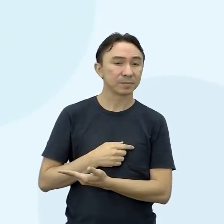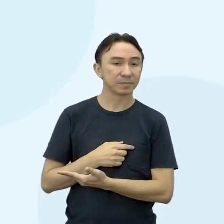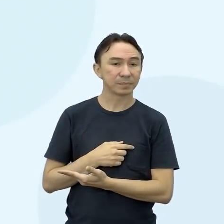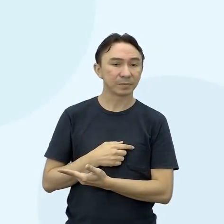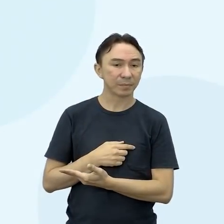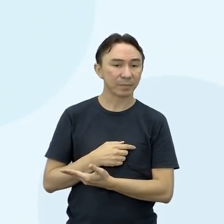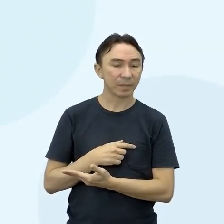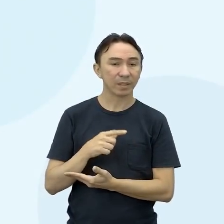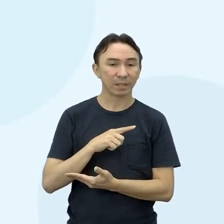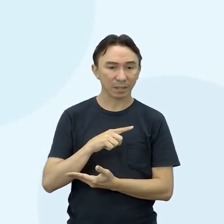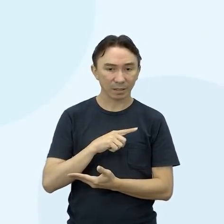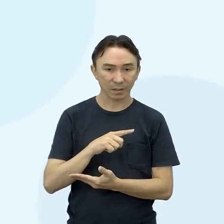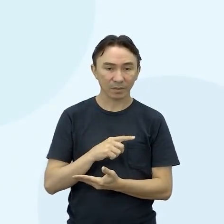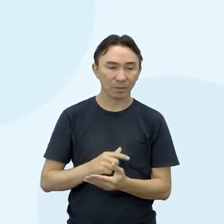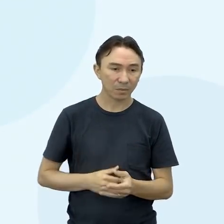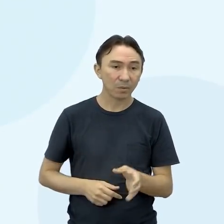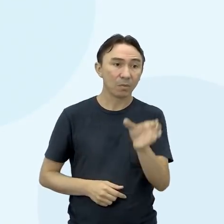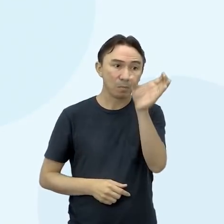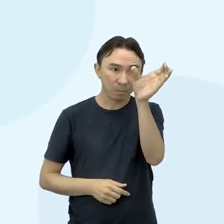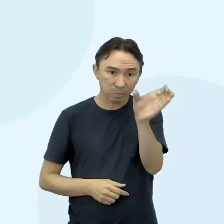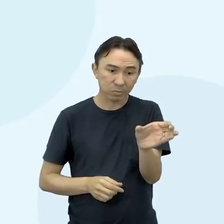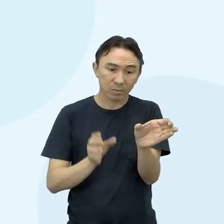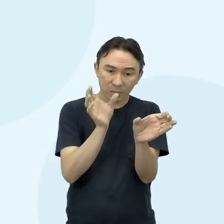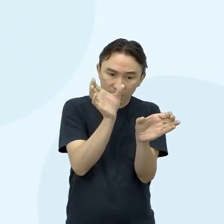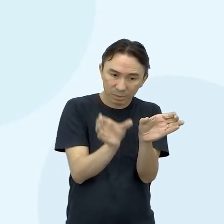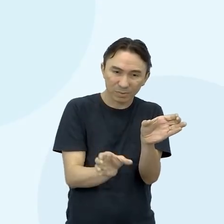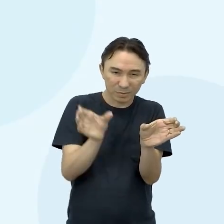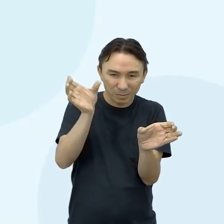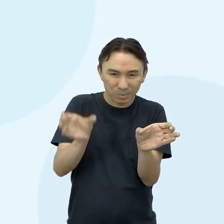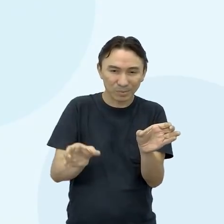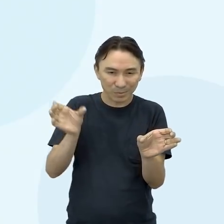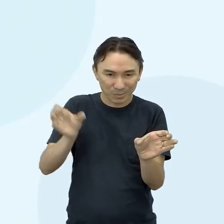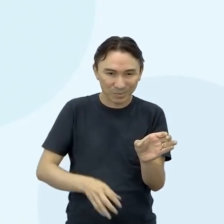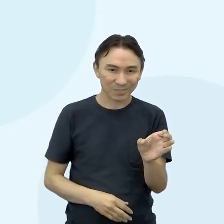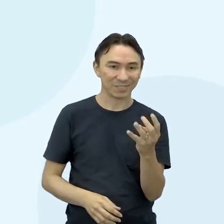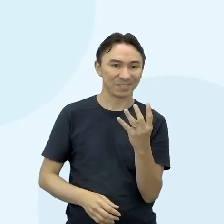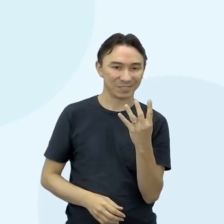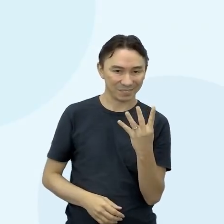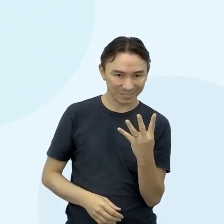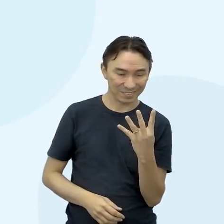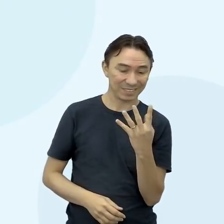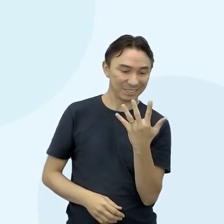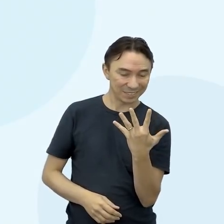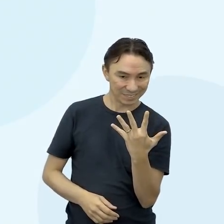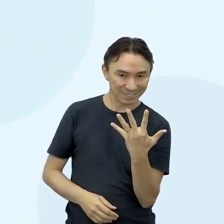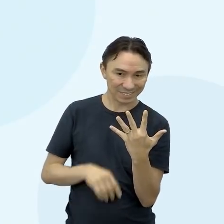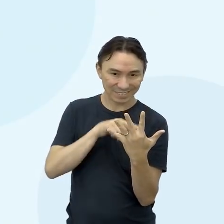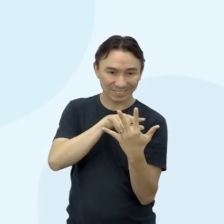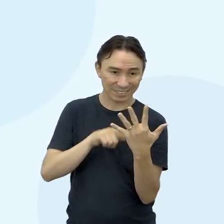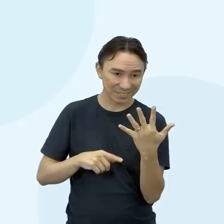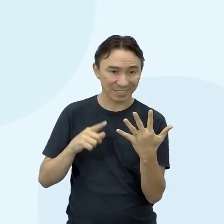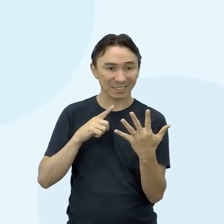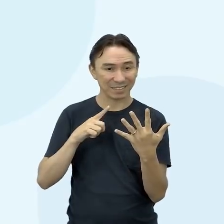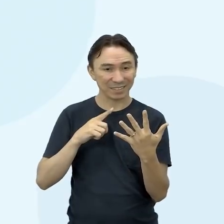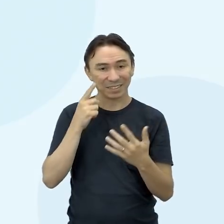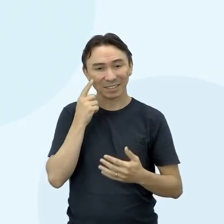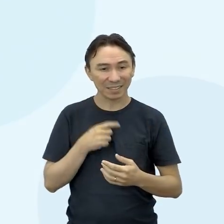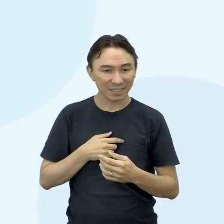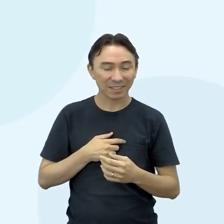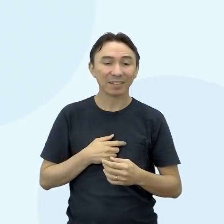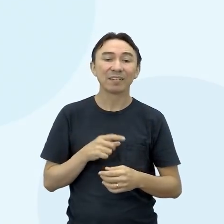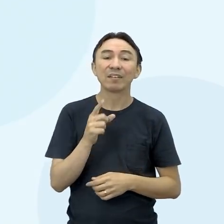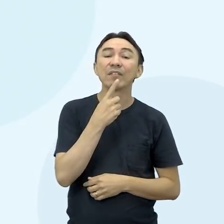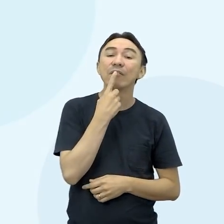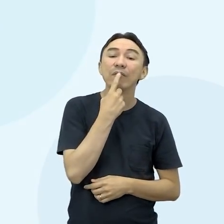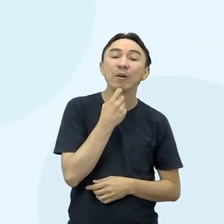quadro integrador, né? O quadro integrador, ele trabalha com 2 tipos de leitura. Vocês estão vendo aí as bordas vermelhas,